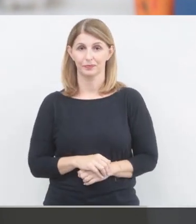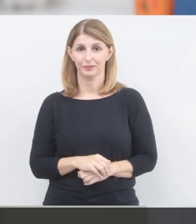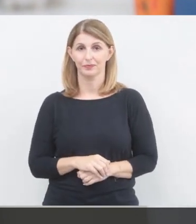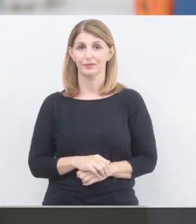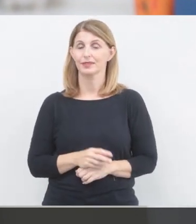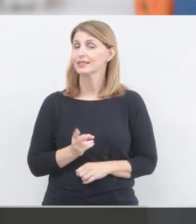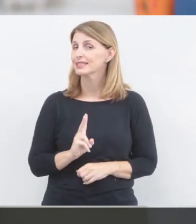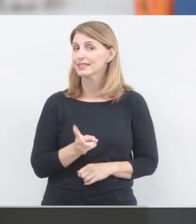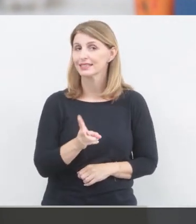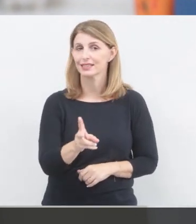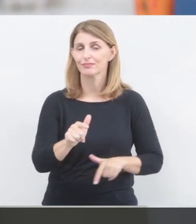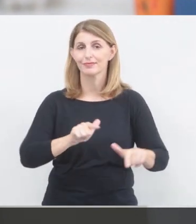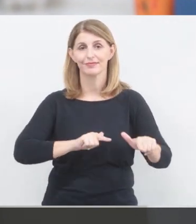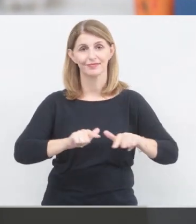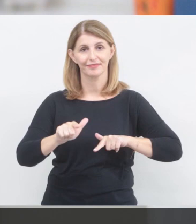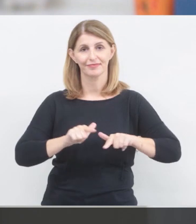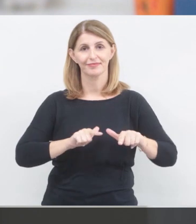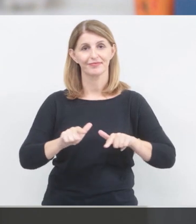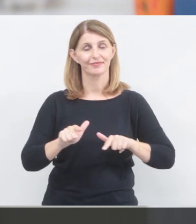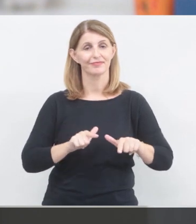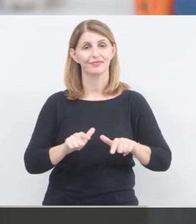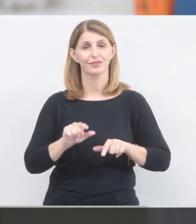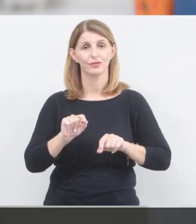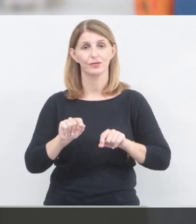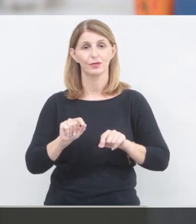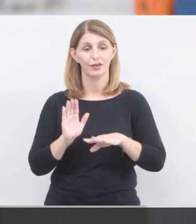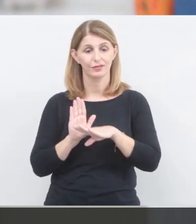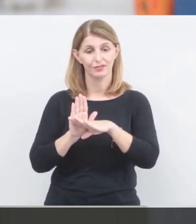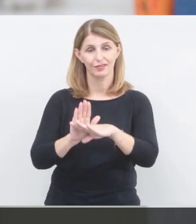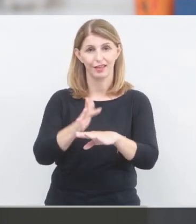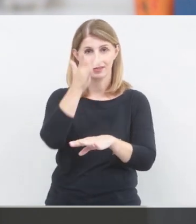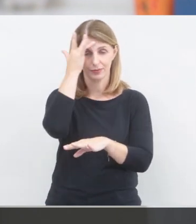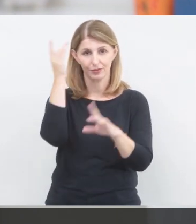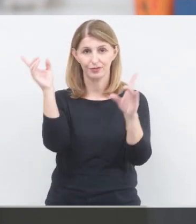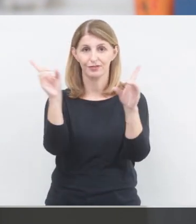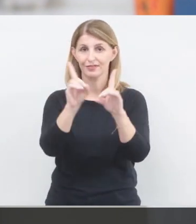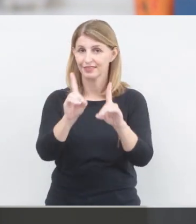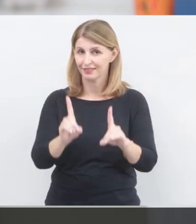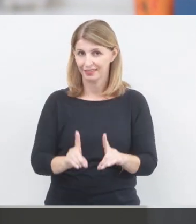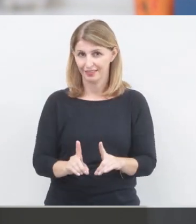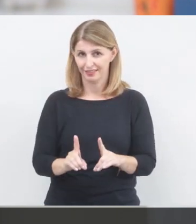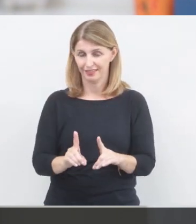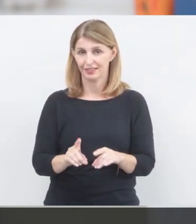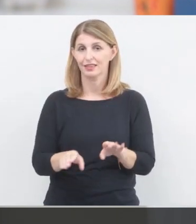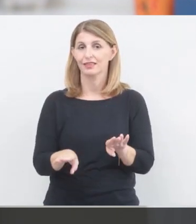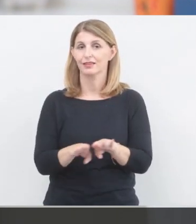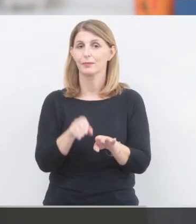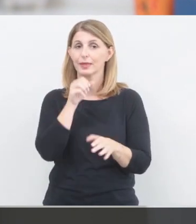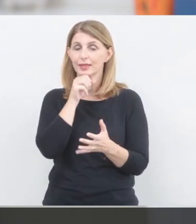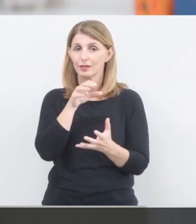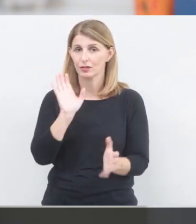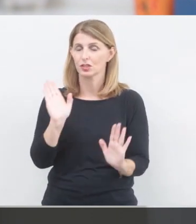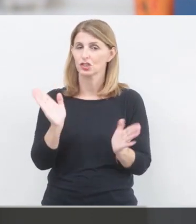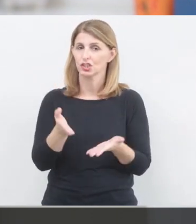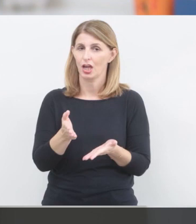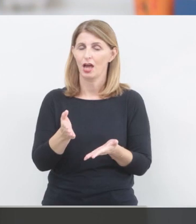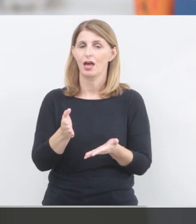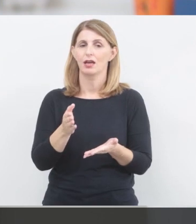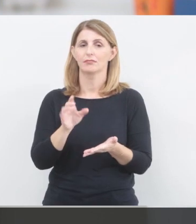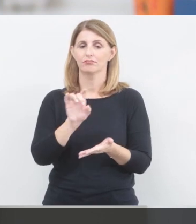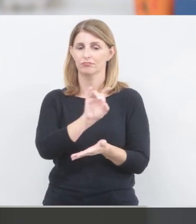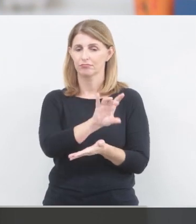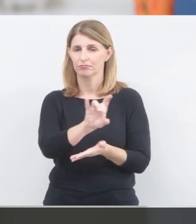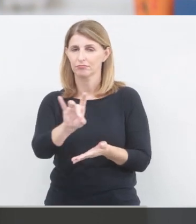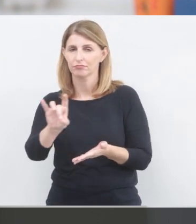e sempre trabalhando em prol das pessoas com deficiência e idosos. Já passei por